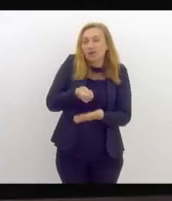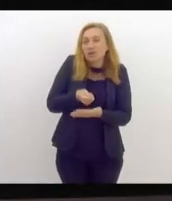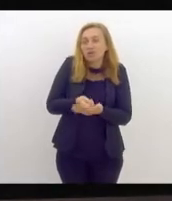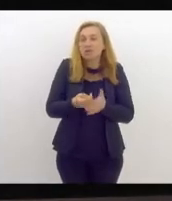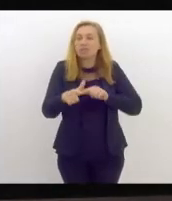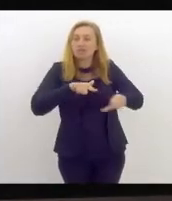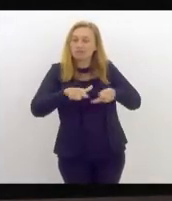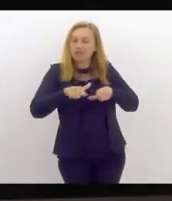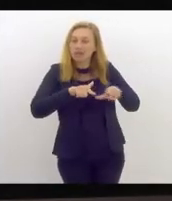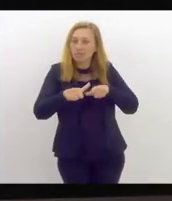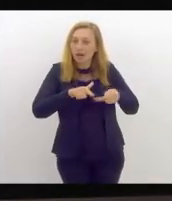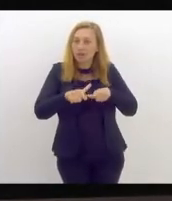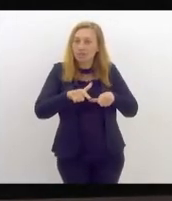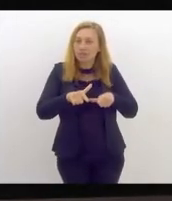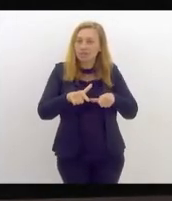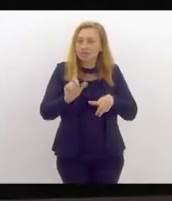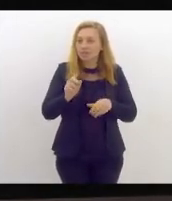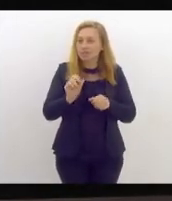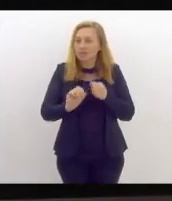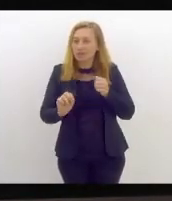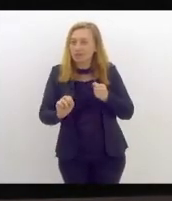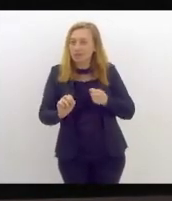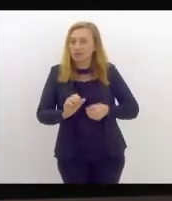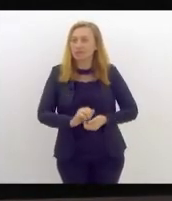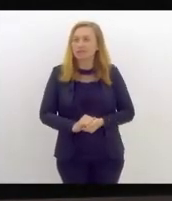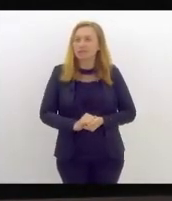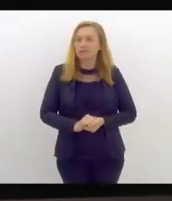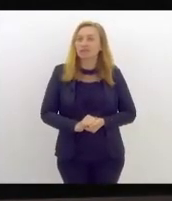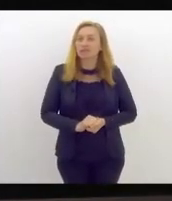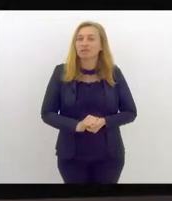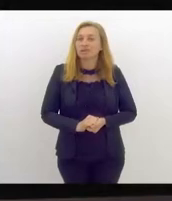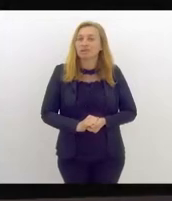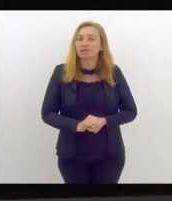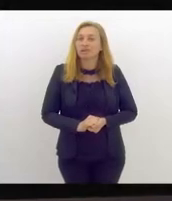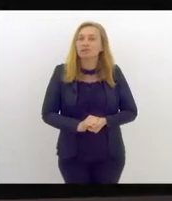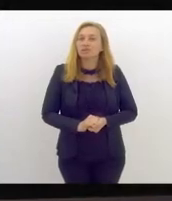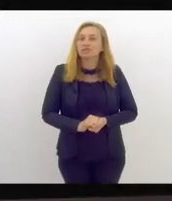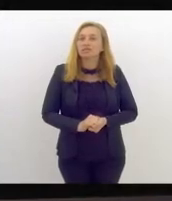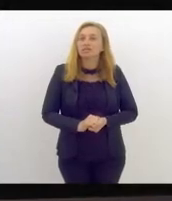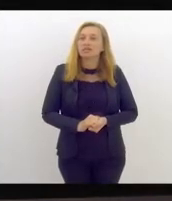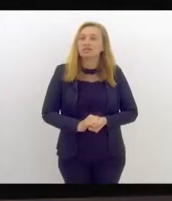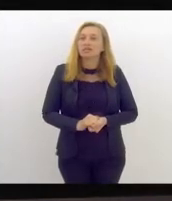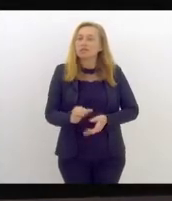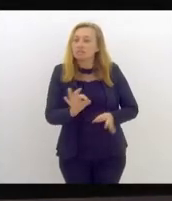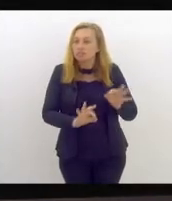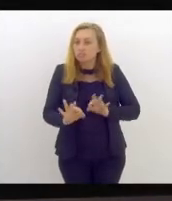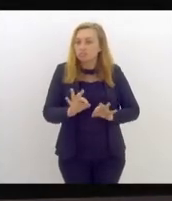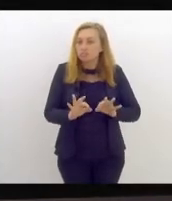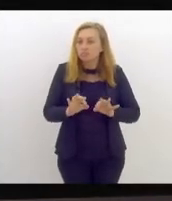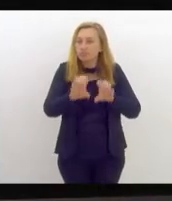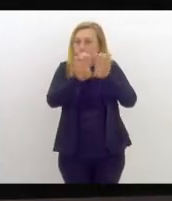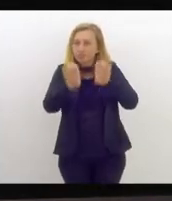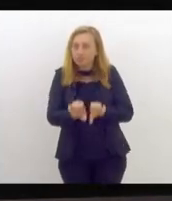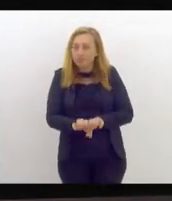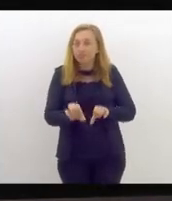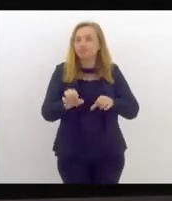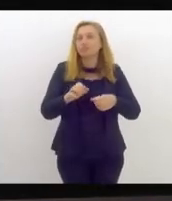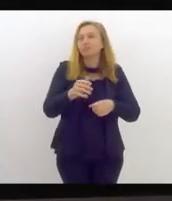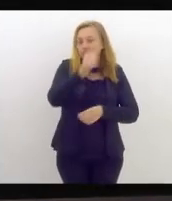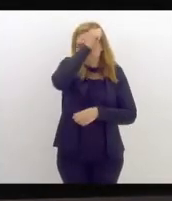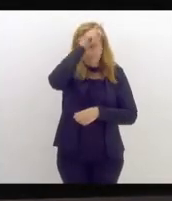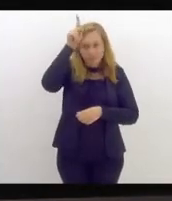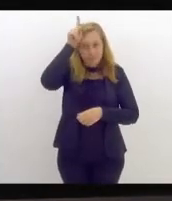serviço deputado valdec que não prestou ele quem fez a obra de infraestrutura foi a prefeitura que colocou a água